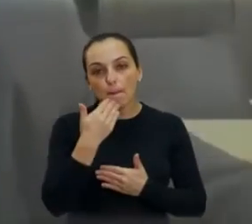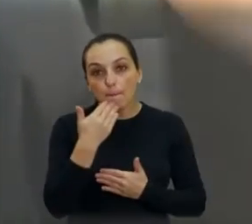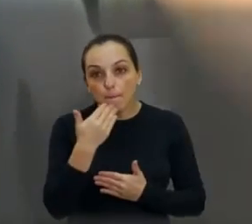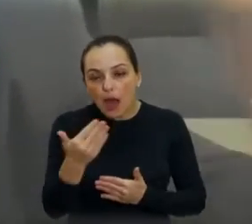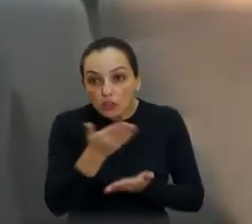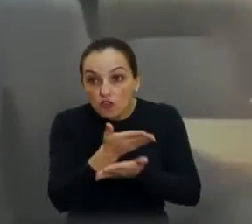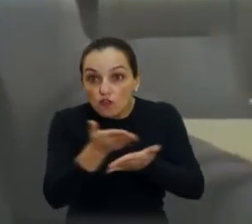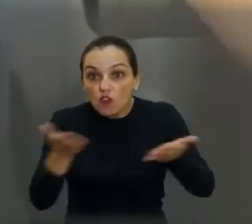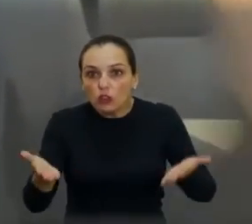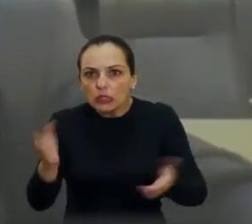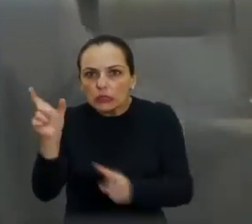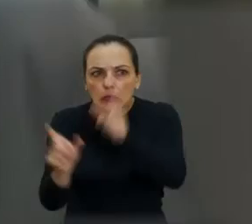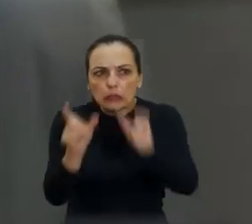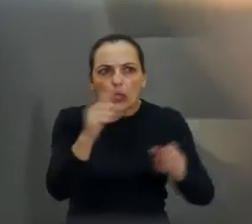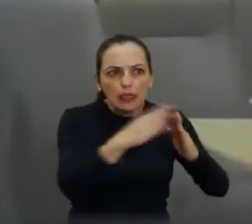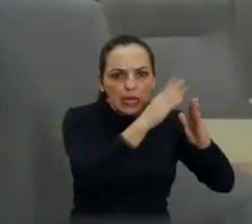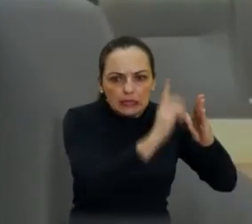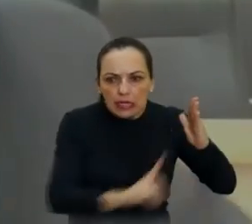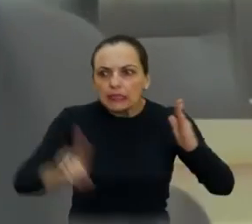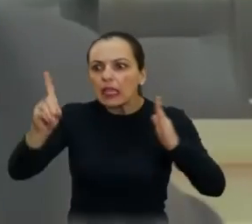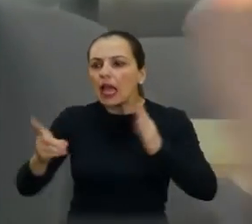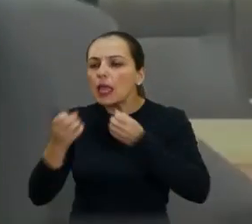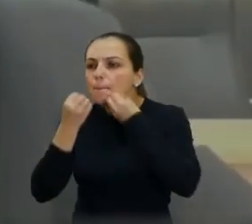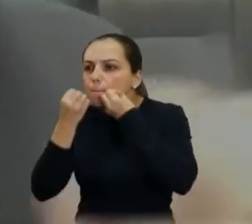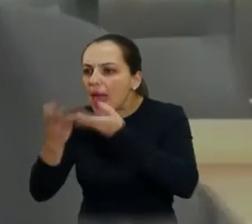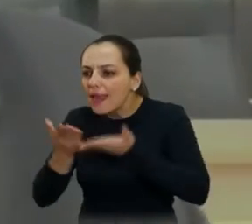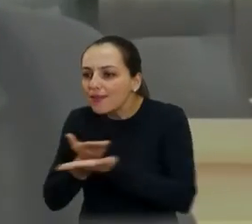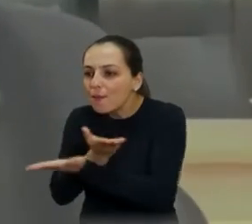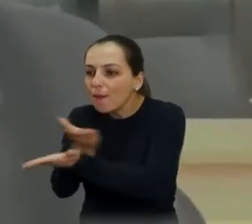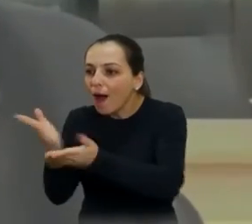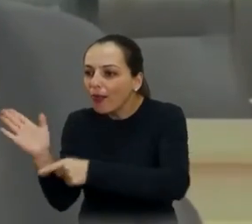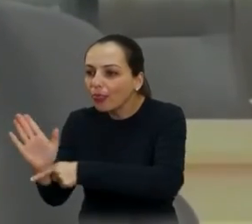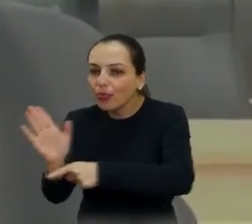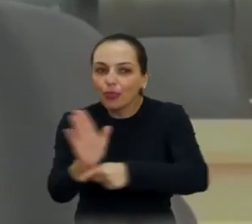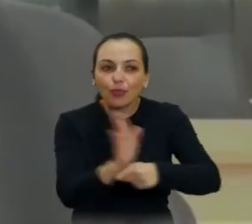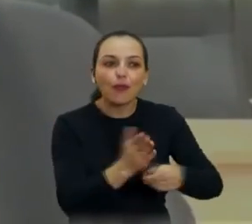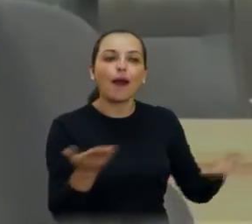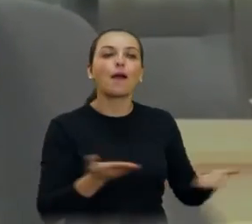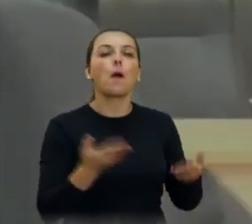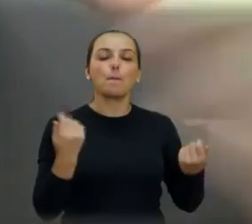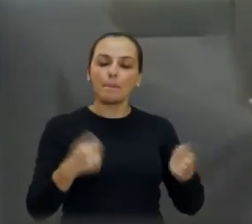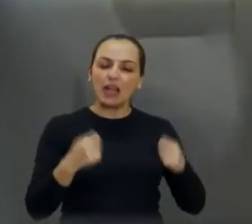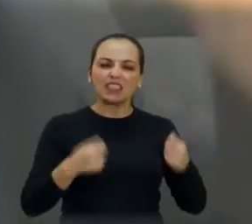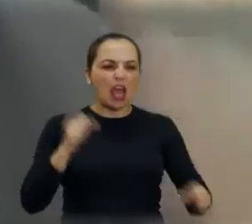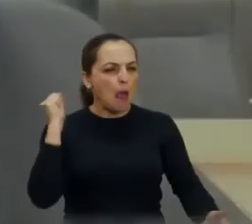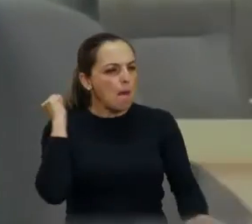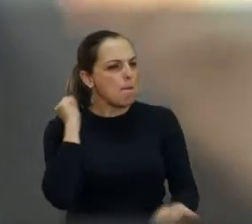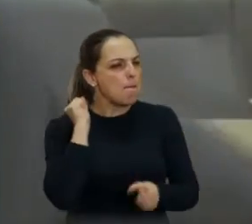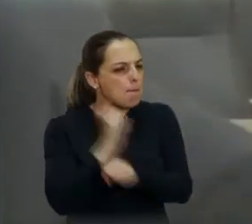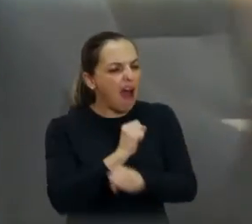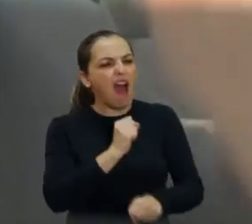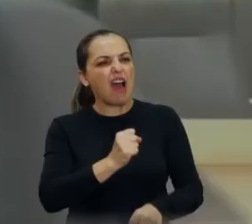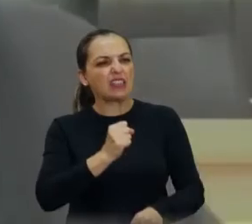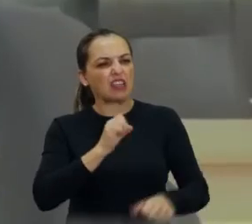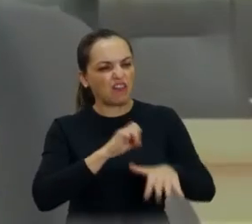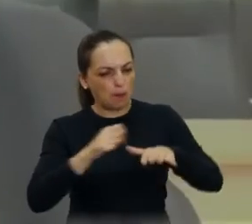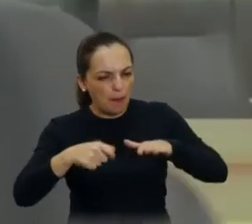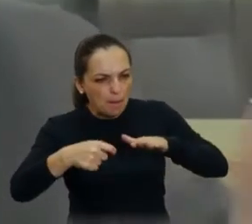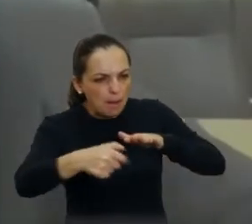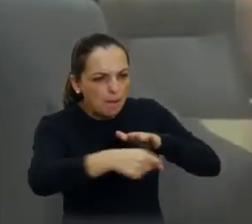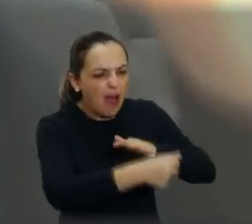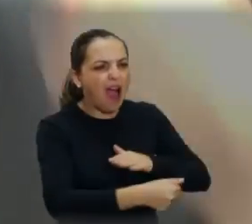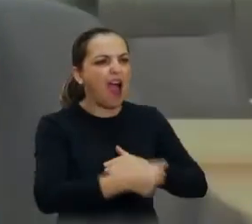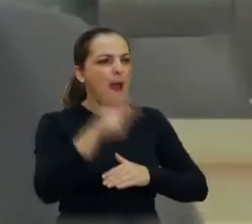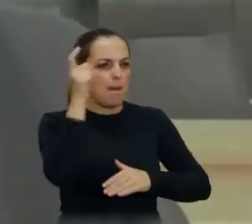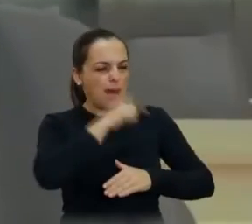para as pessoas saírem de casa para fazer o bem. É isso que está precisando nesse momento. Parar de fake news, parar de inventar conversa e